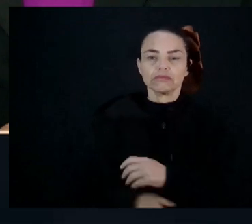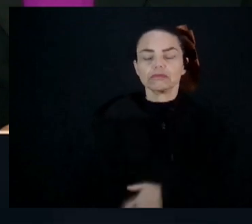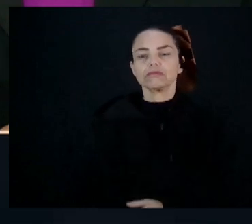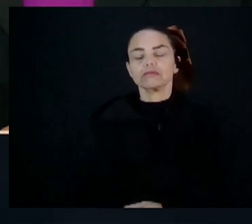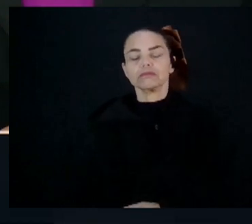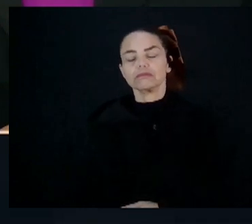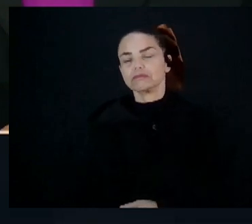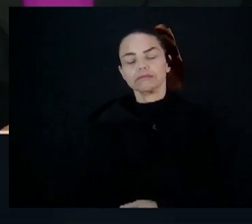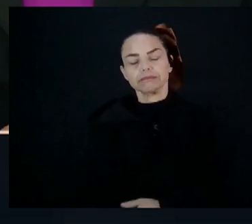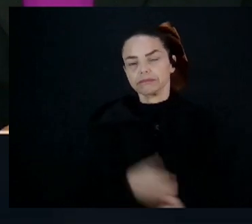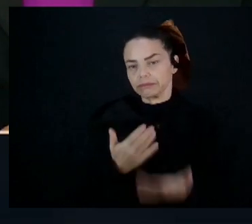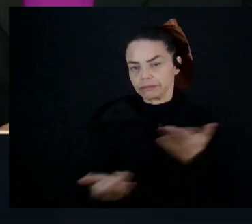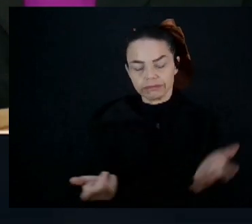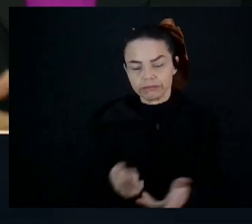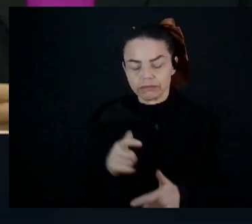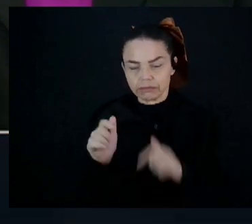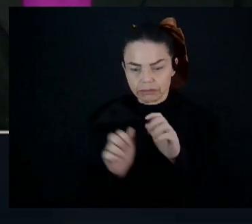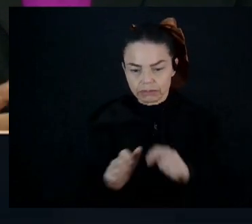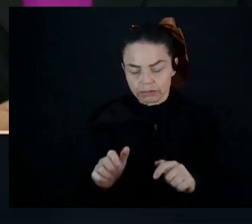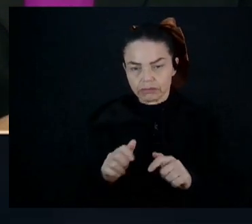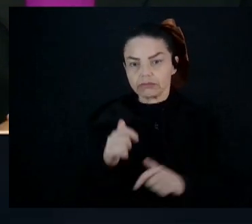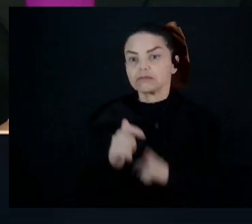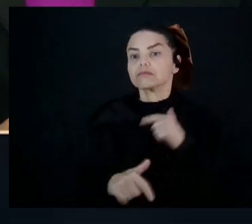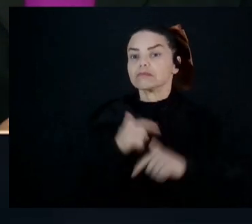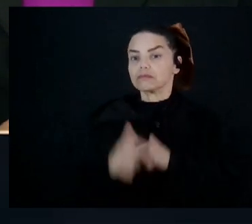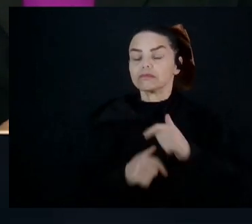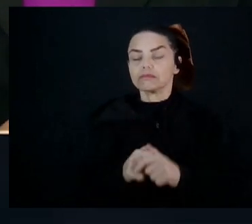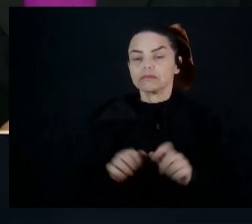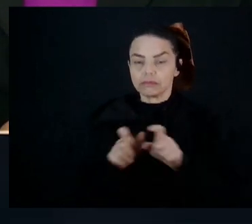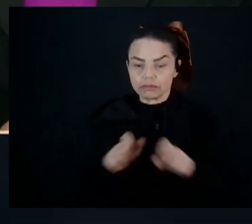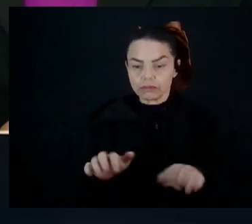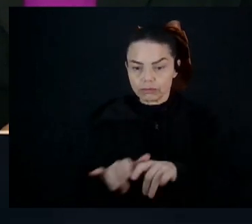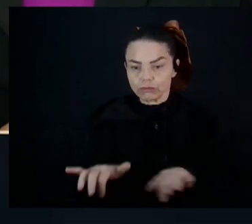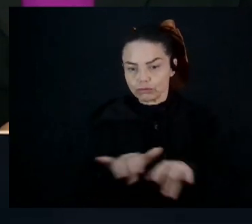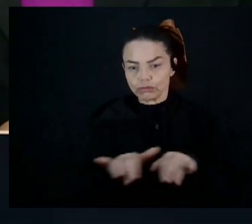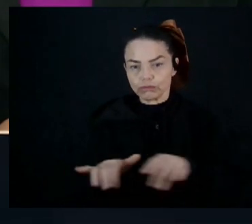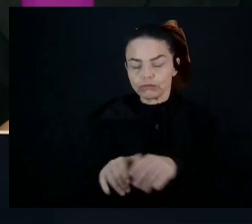tempo quando a gente está trabalhando na frente do computador, principalmente quem trabalha em home office.